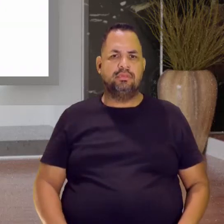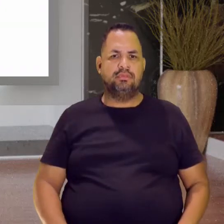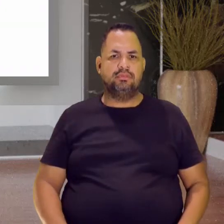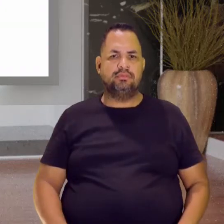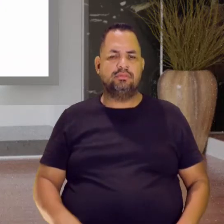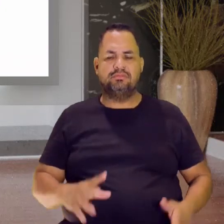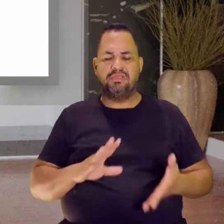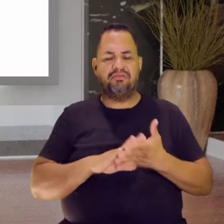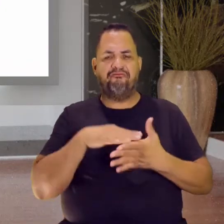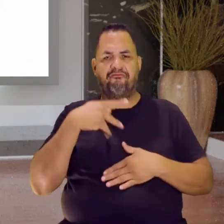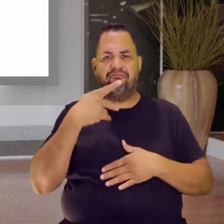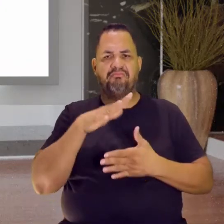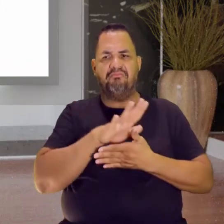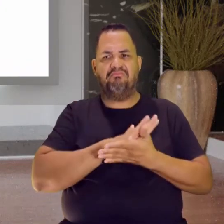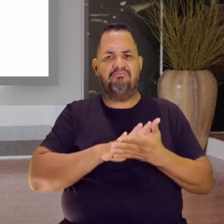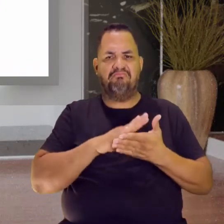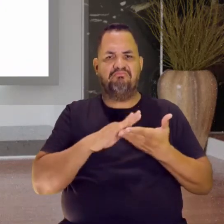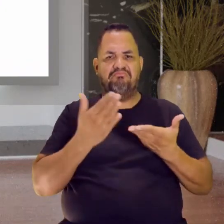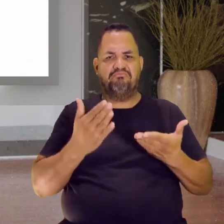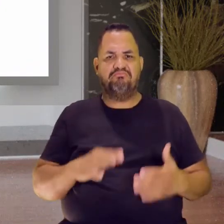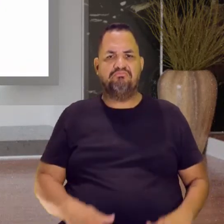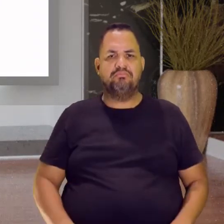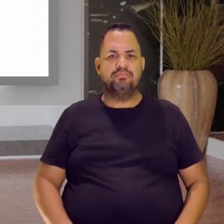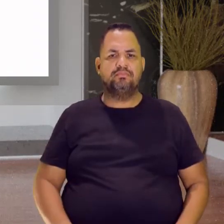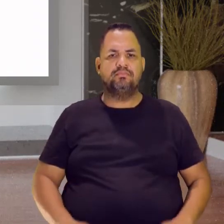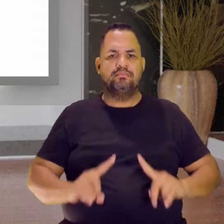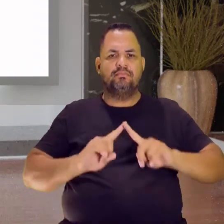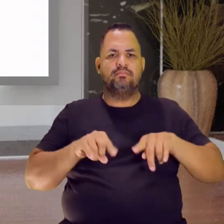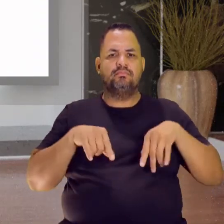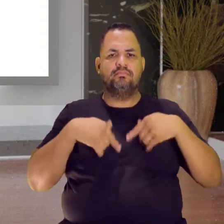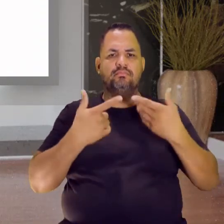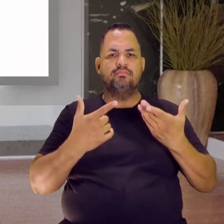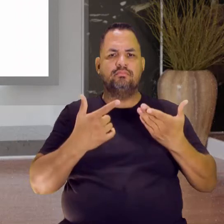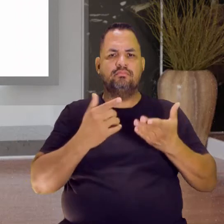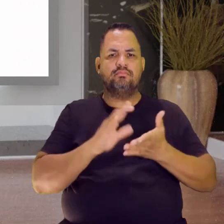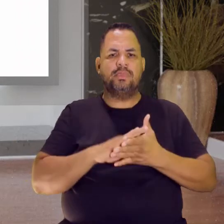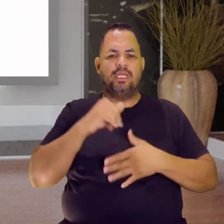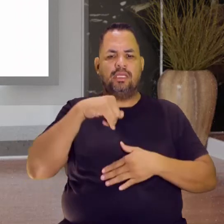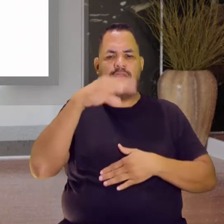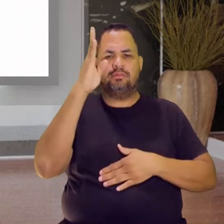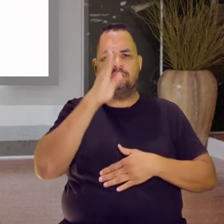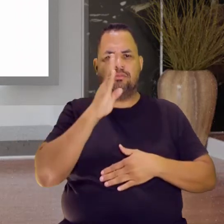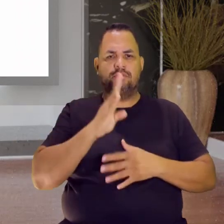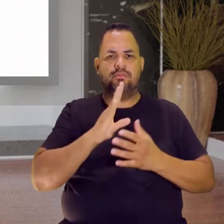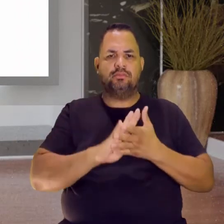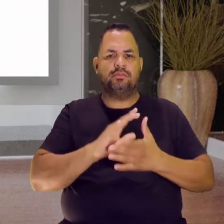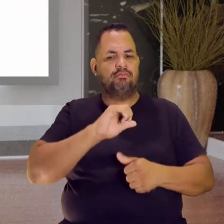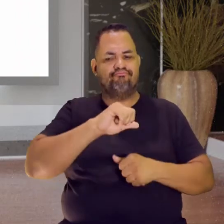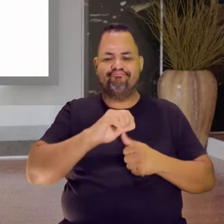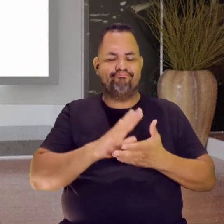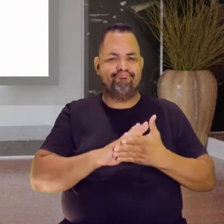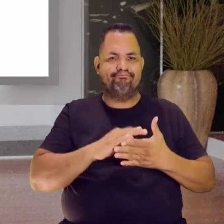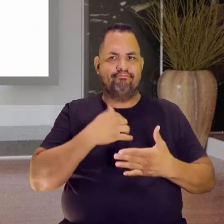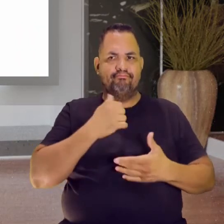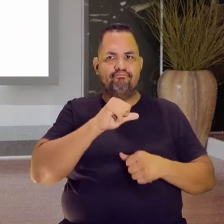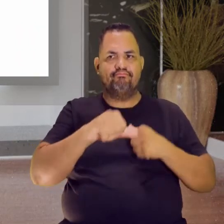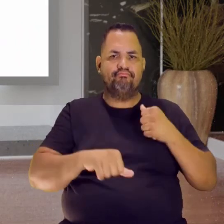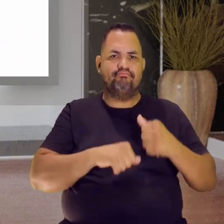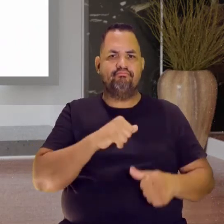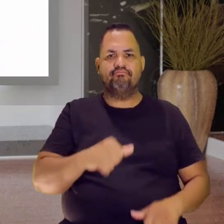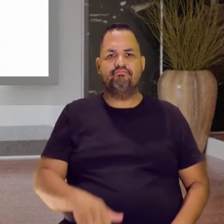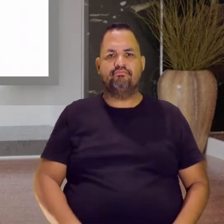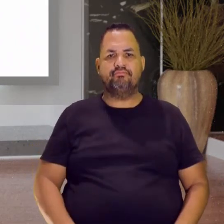fala nada mal, né? Mas quando se trata de um brasileiro, aí a coisa muda, tá? Então nós vamos ver